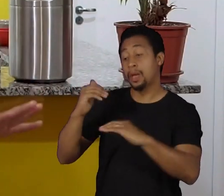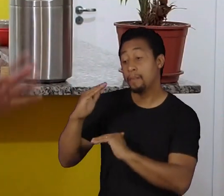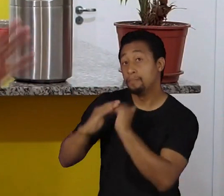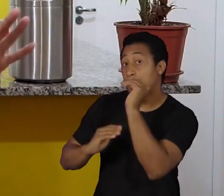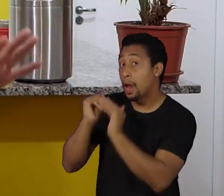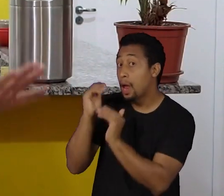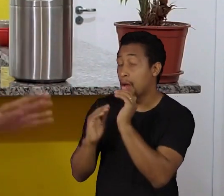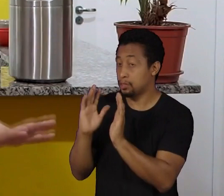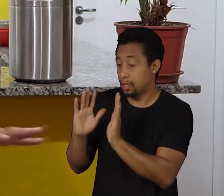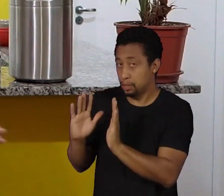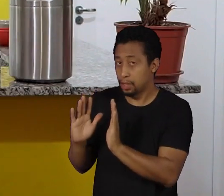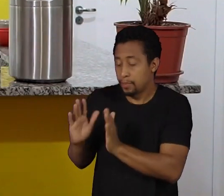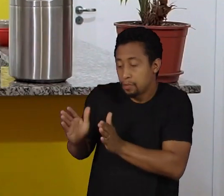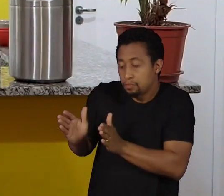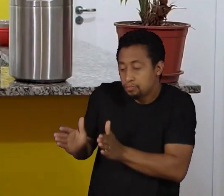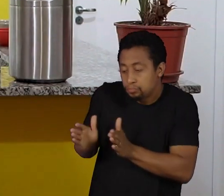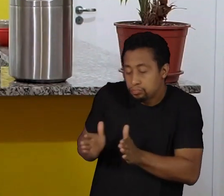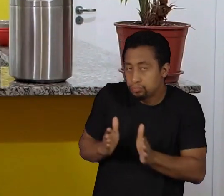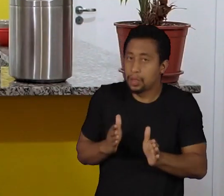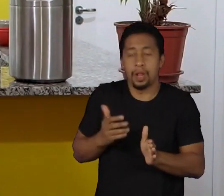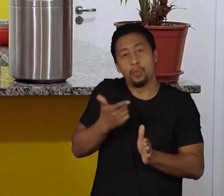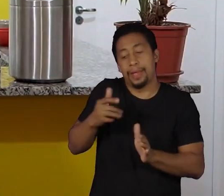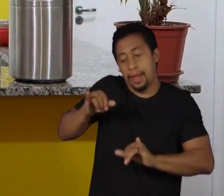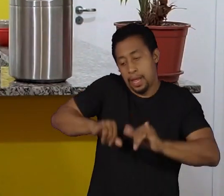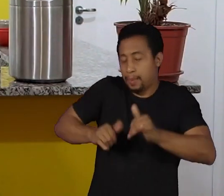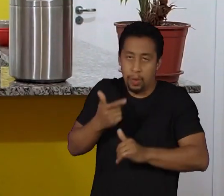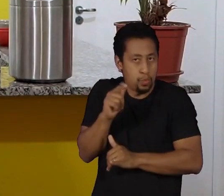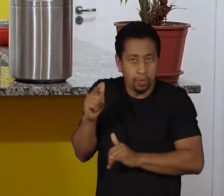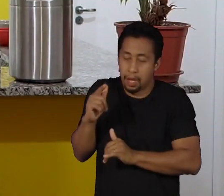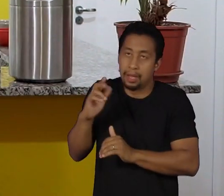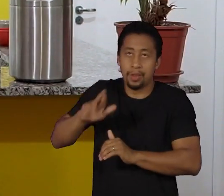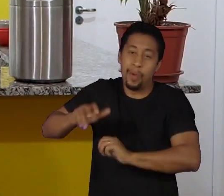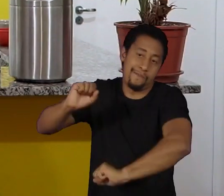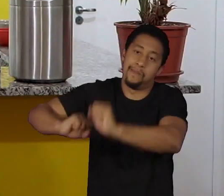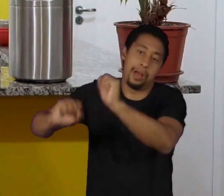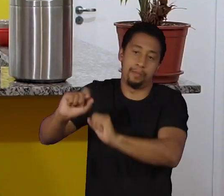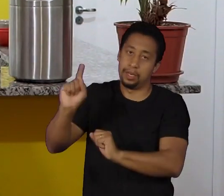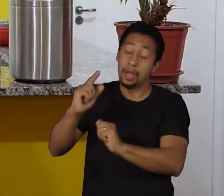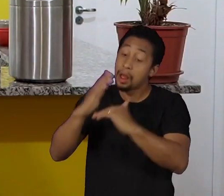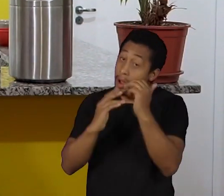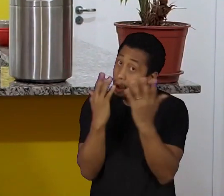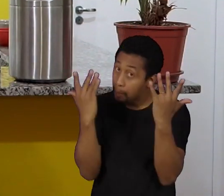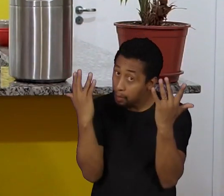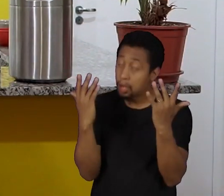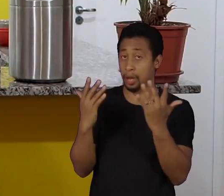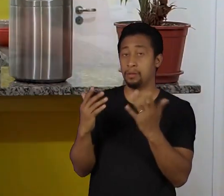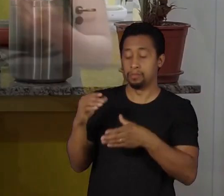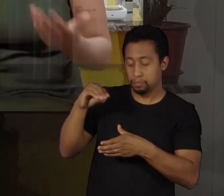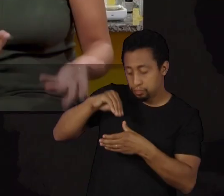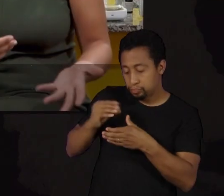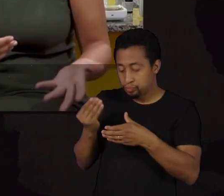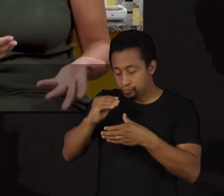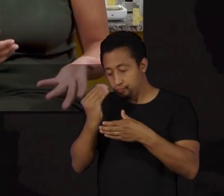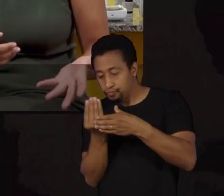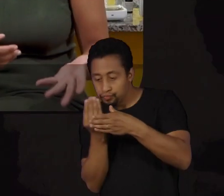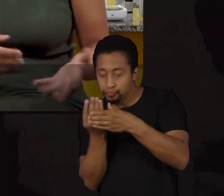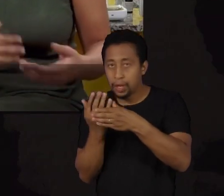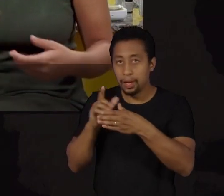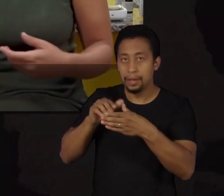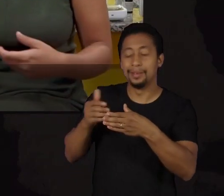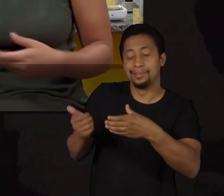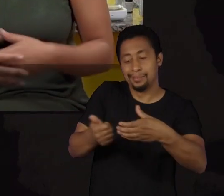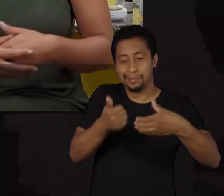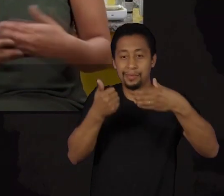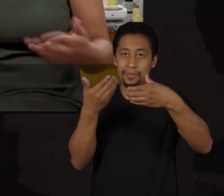produção, que é artesanal, acompanhado mais de perto, e também a qualidade dos insumos utilizados. Numa cerveja artesanal,